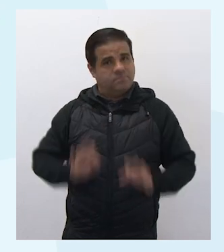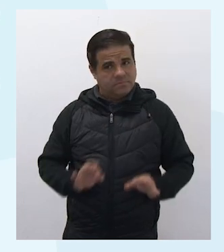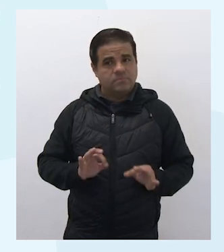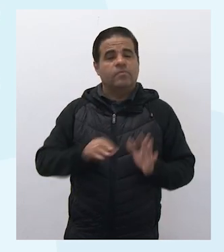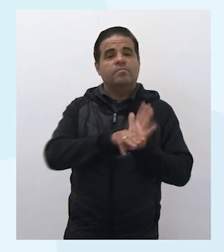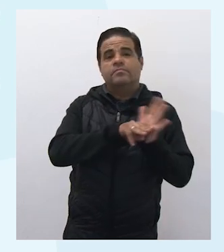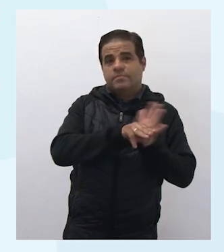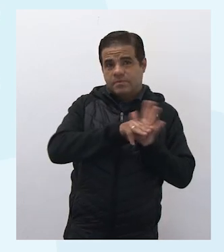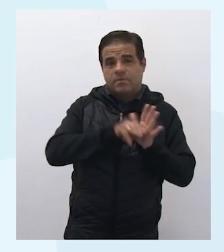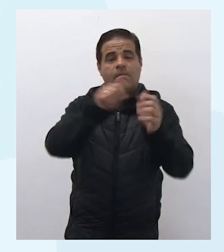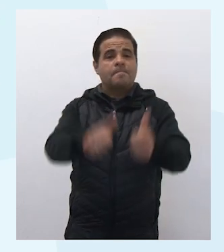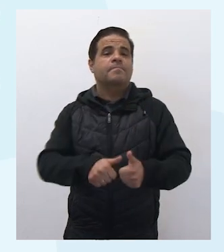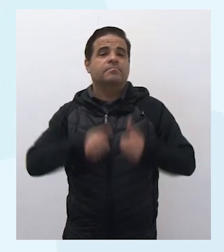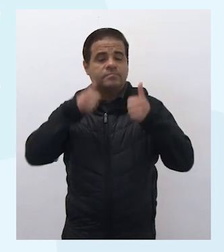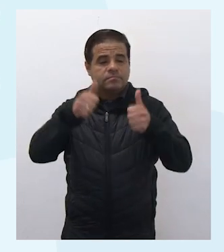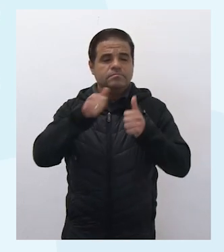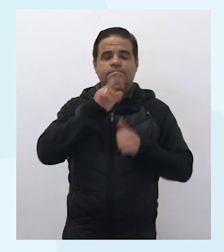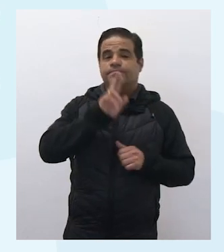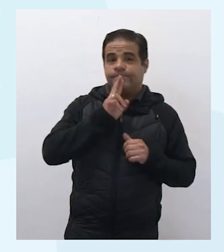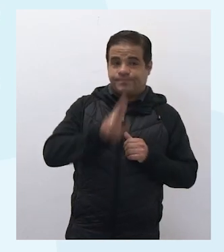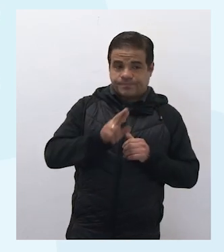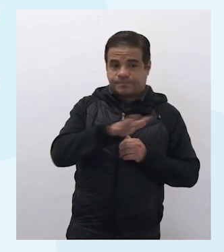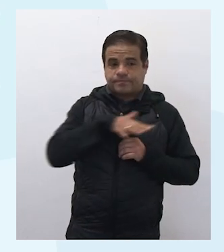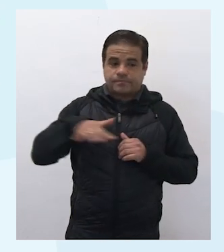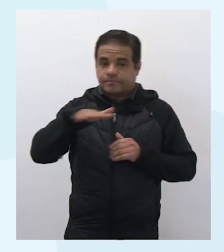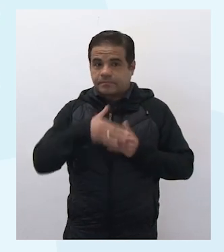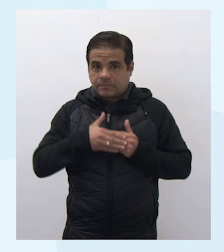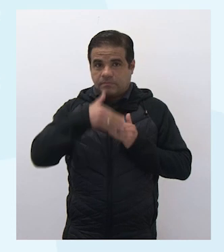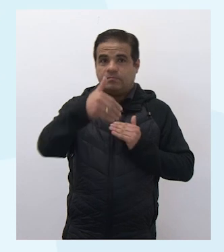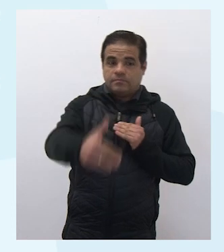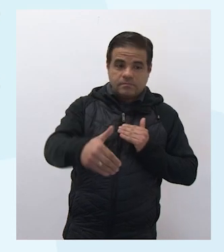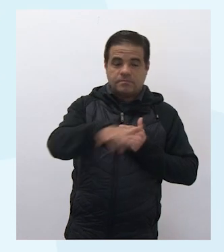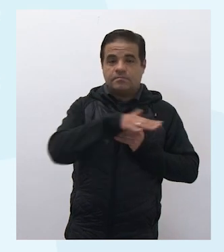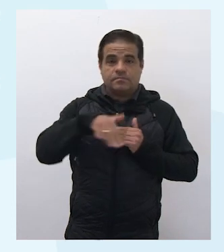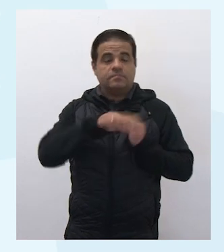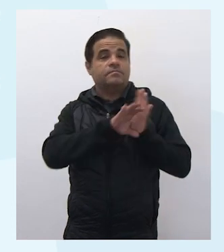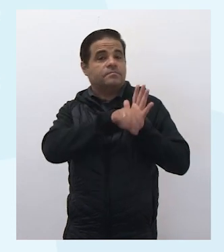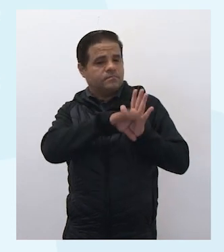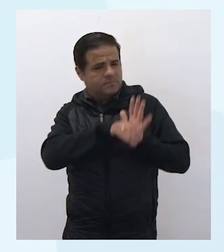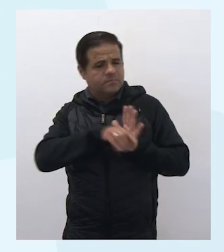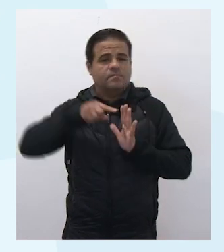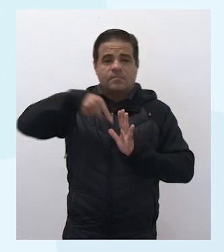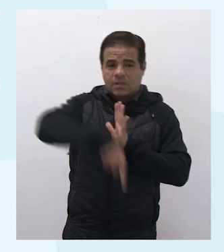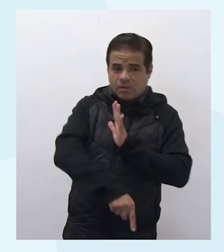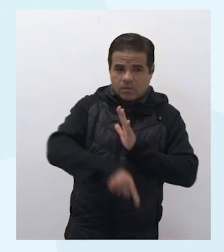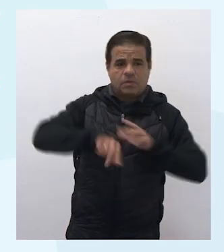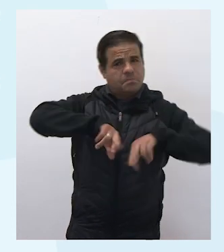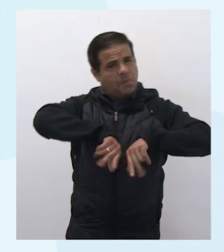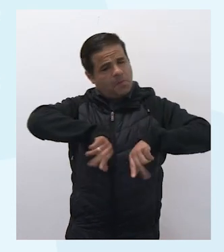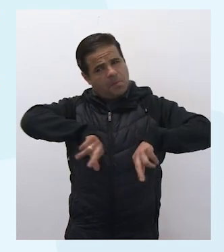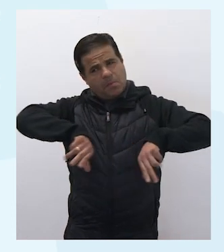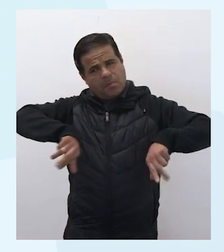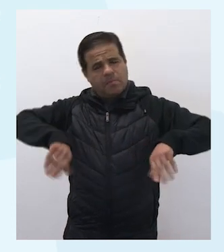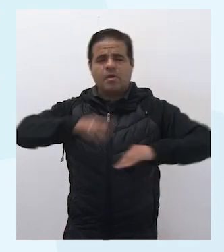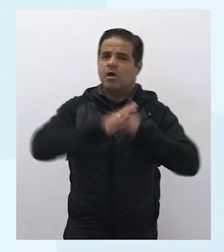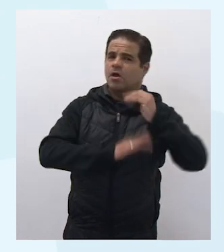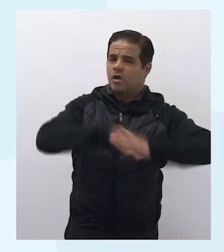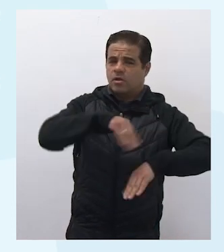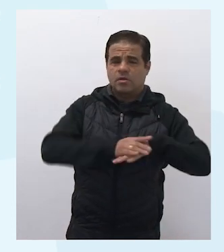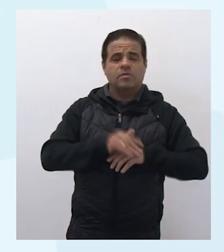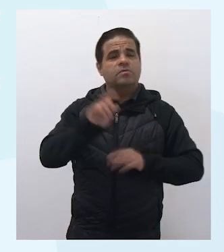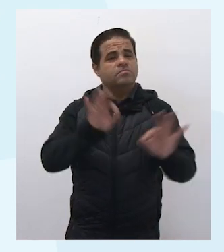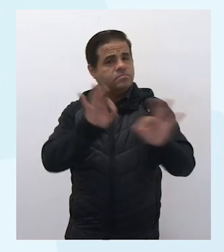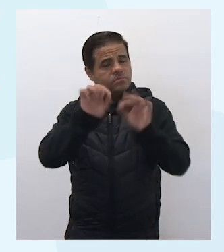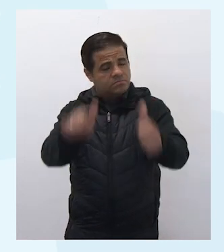do método de melhoria dos resultados. Aprofundar os conceitos que fundamentam os diferentes tipos de ações do plano